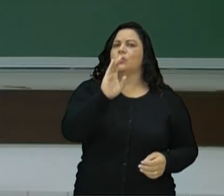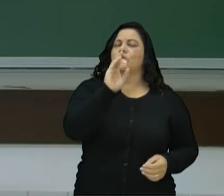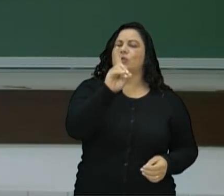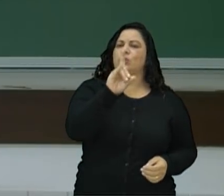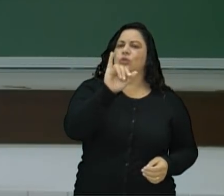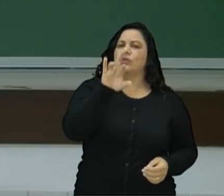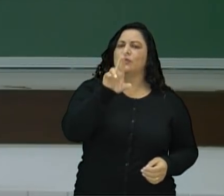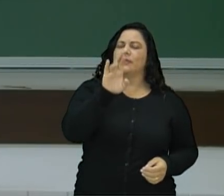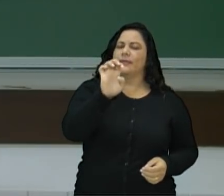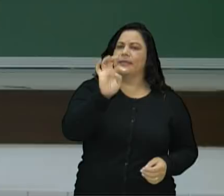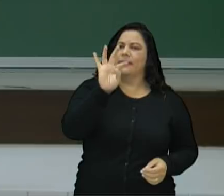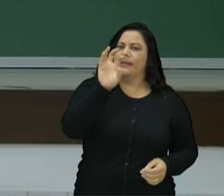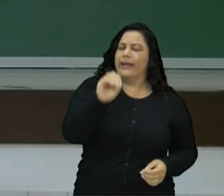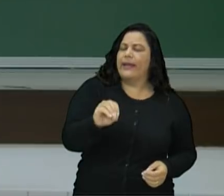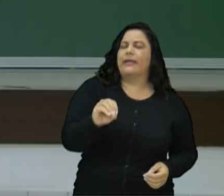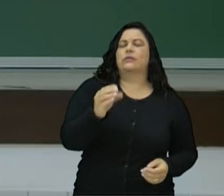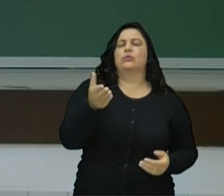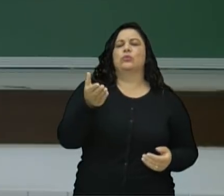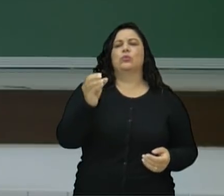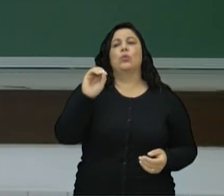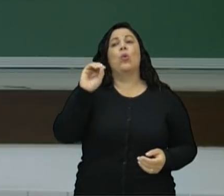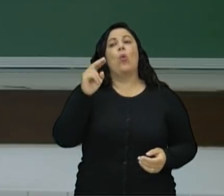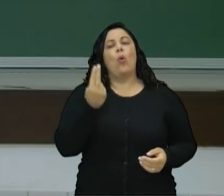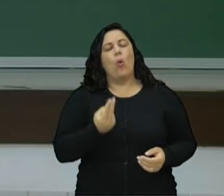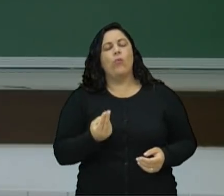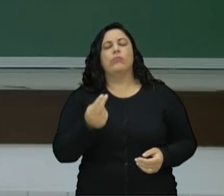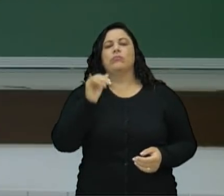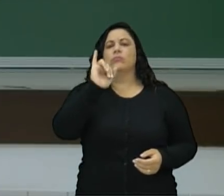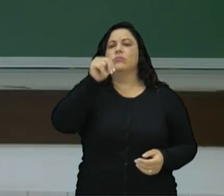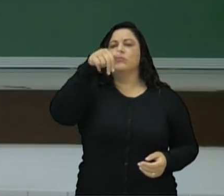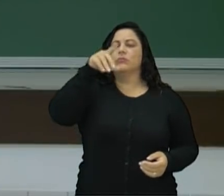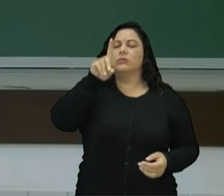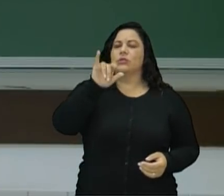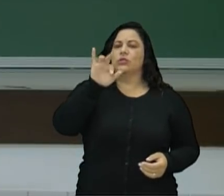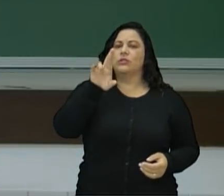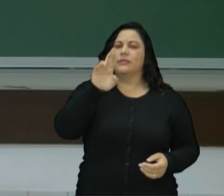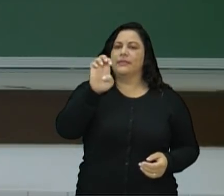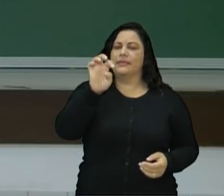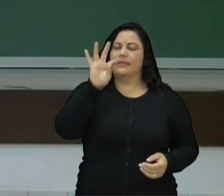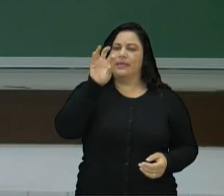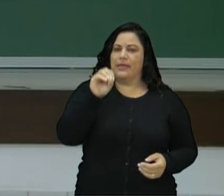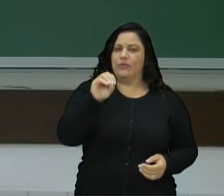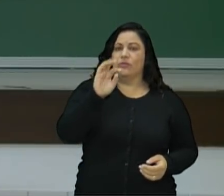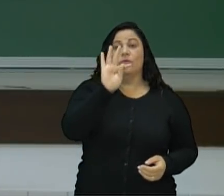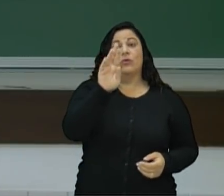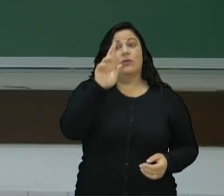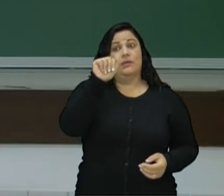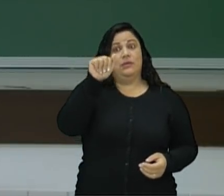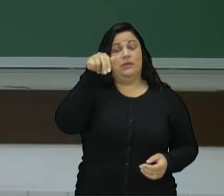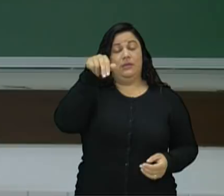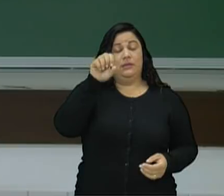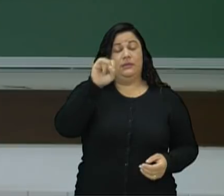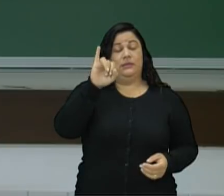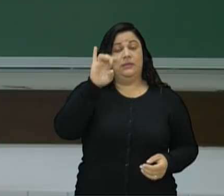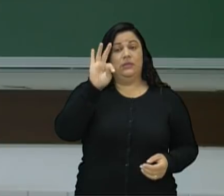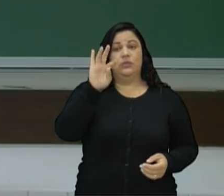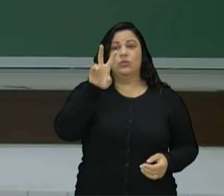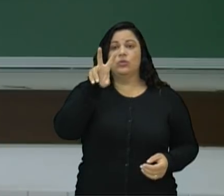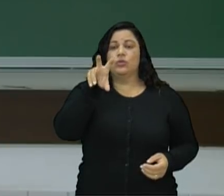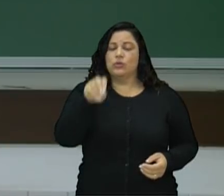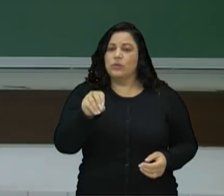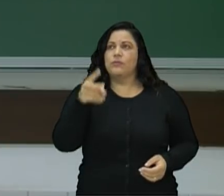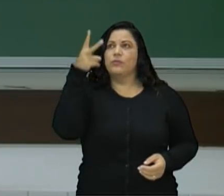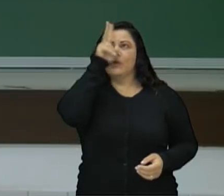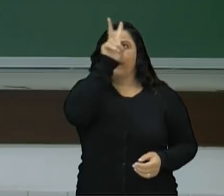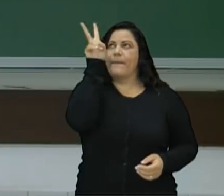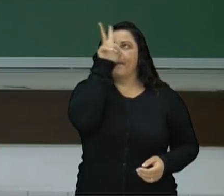eu lembro isso, ou transitivo indireto, quando eu digo eu me lembro disso, né? Se eu uso o